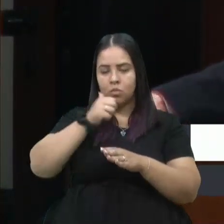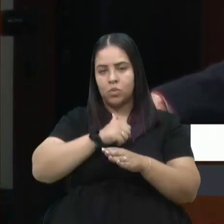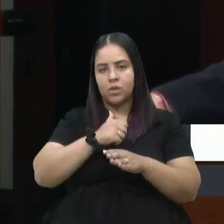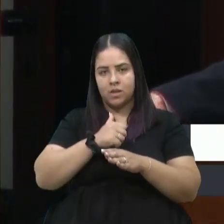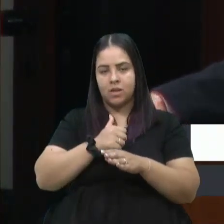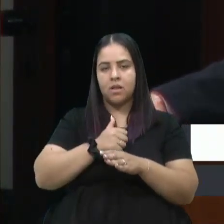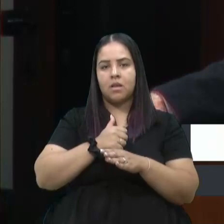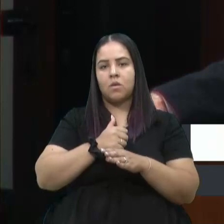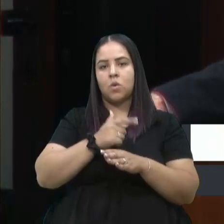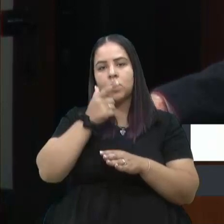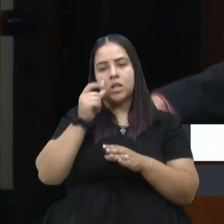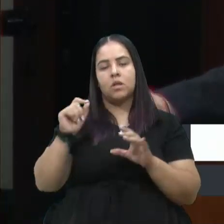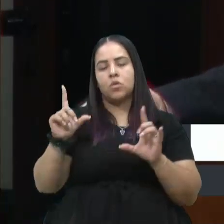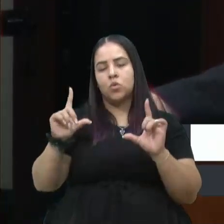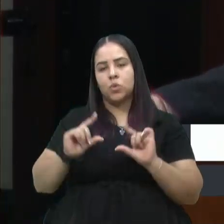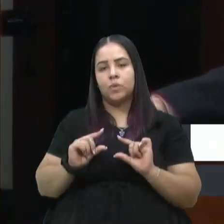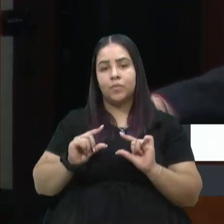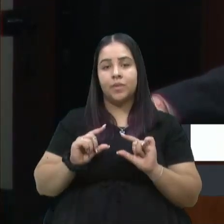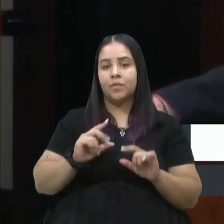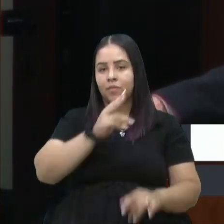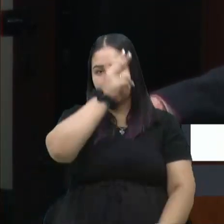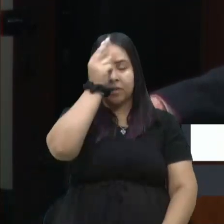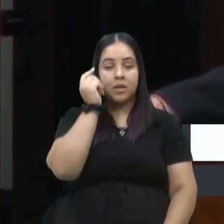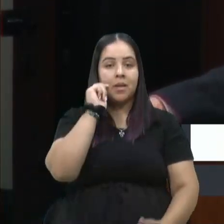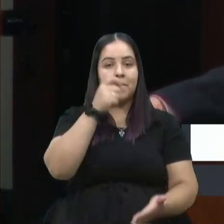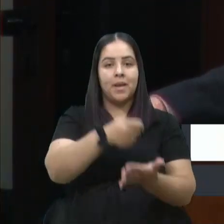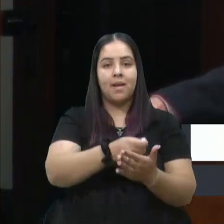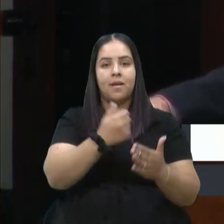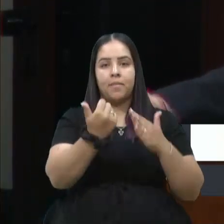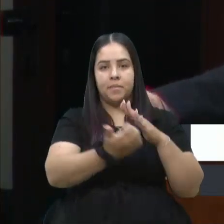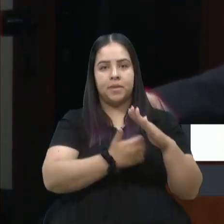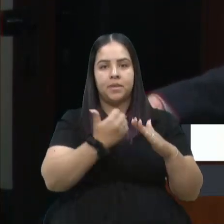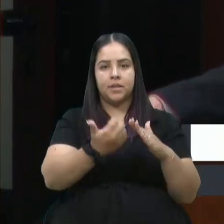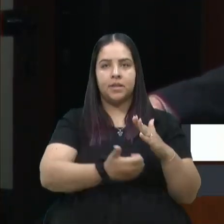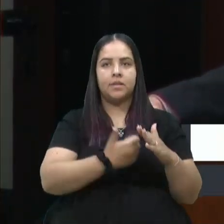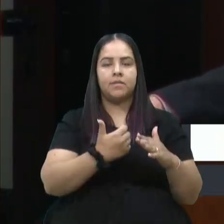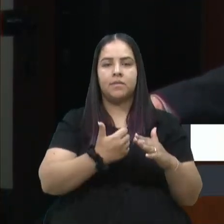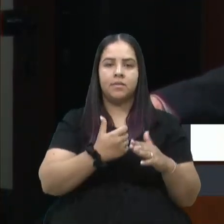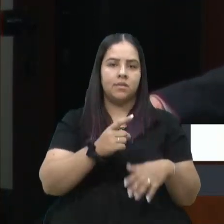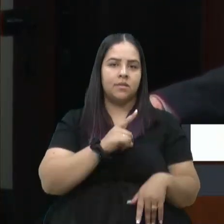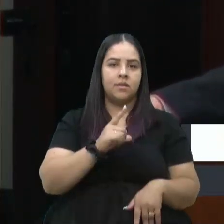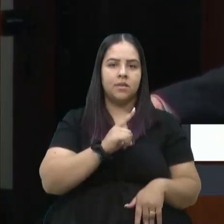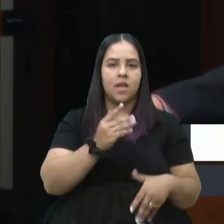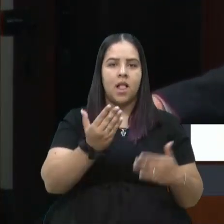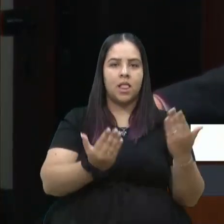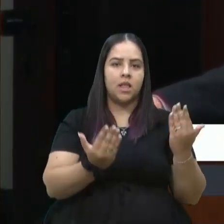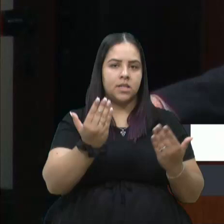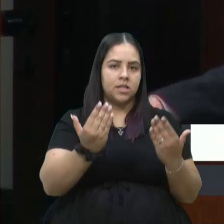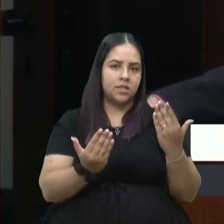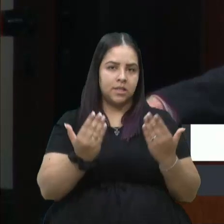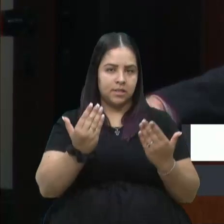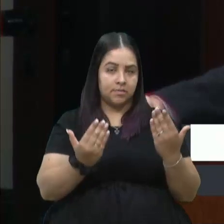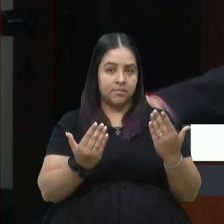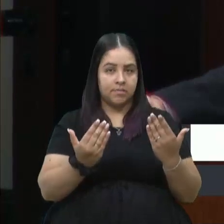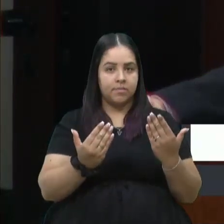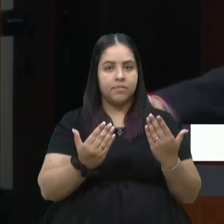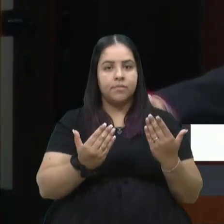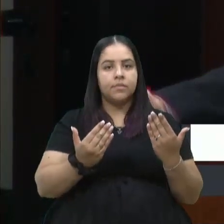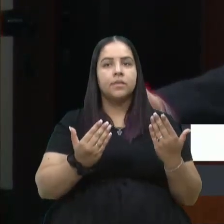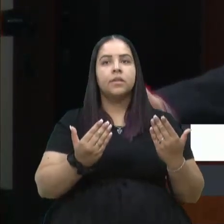apaziguado. A prefeitura pagava para as empresas ganhavam a licitação e